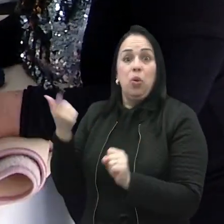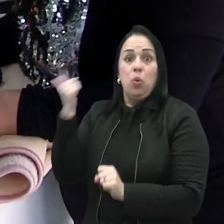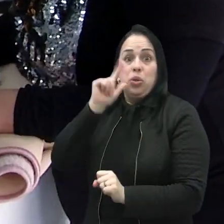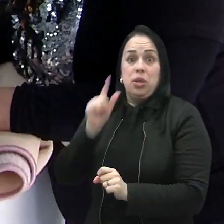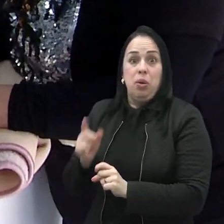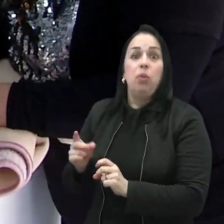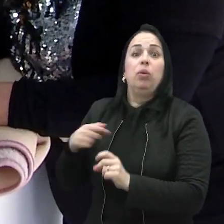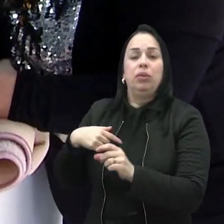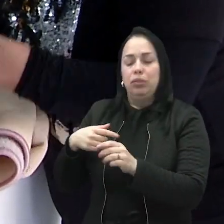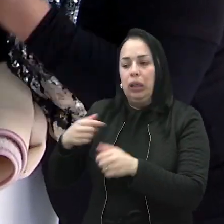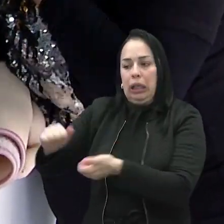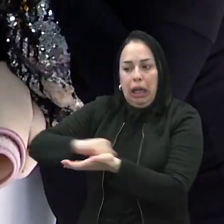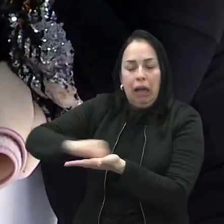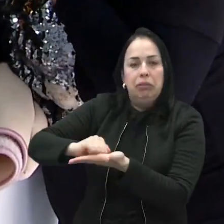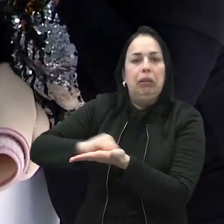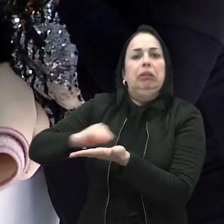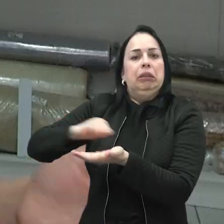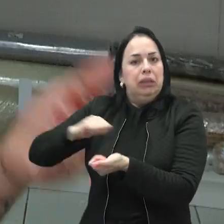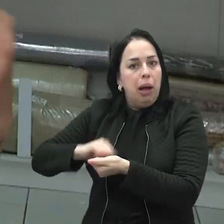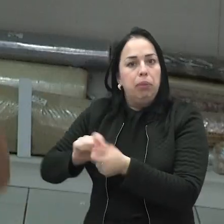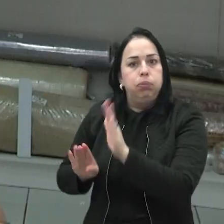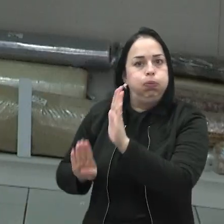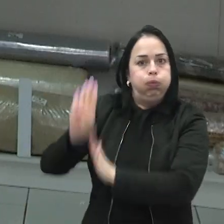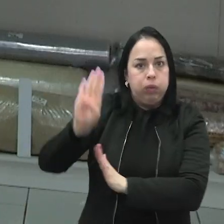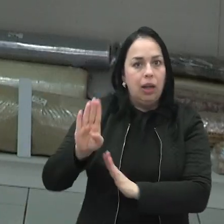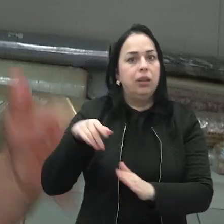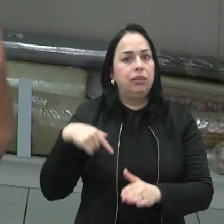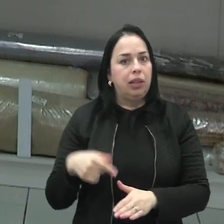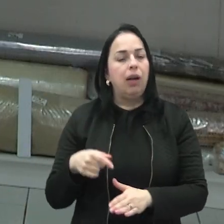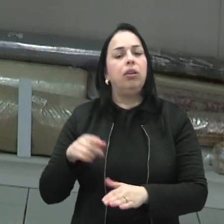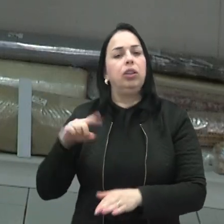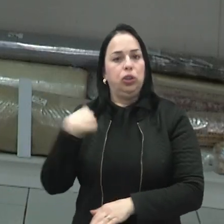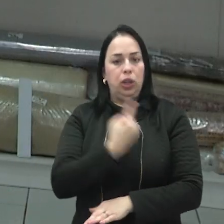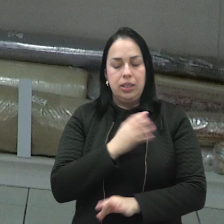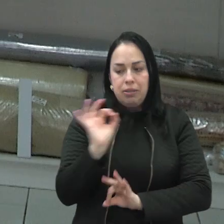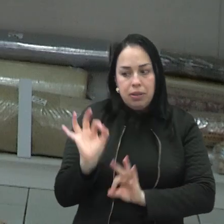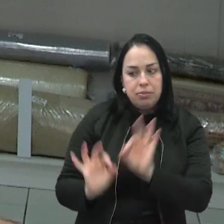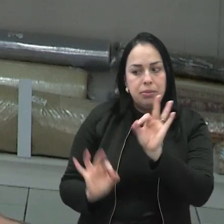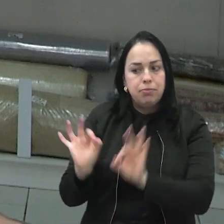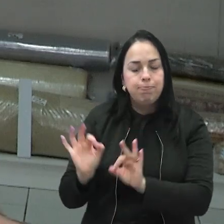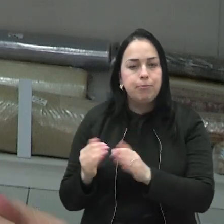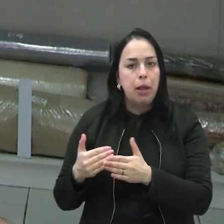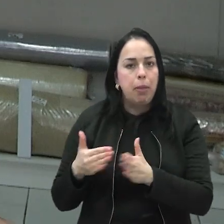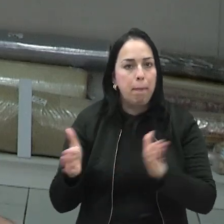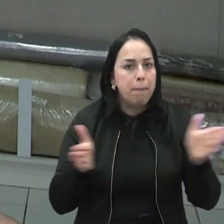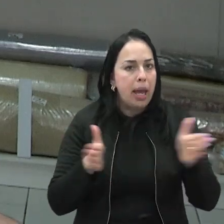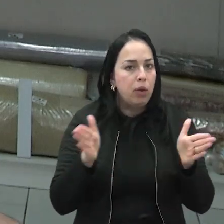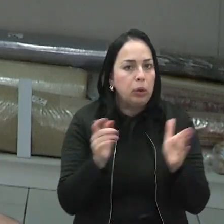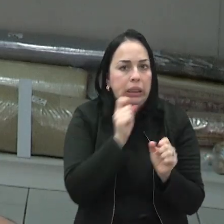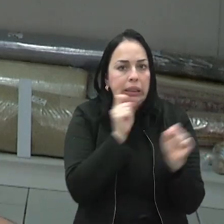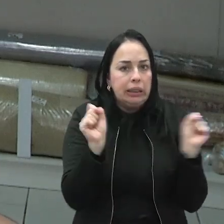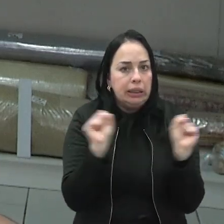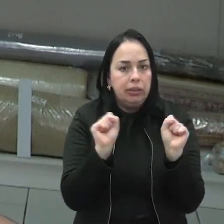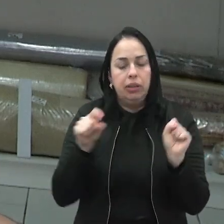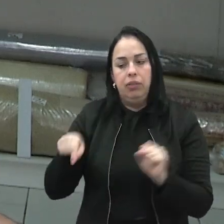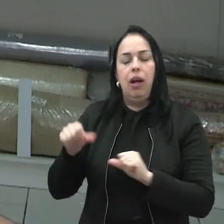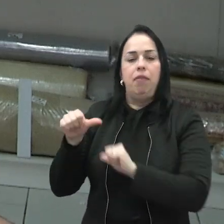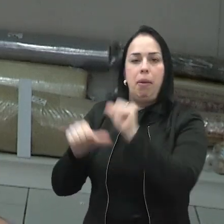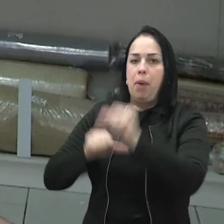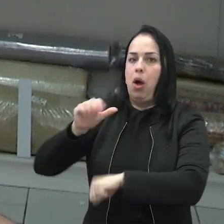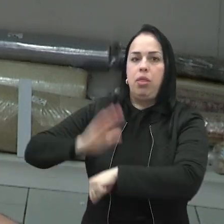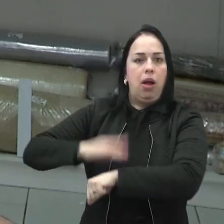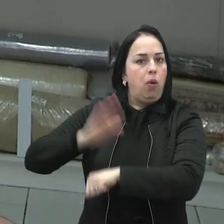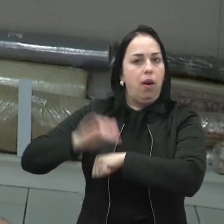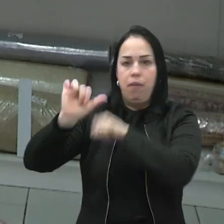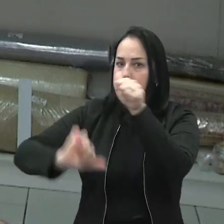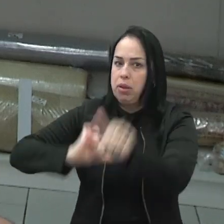literalmente aquece os negócios. A estufa está cheia, a produção está cheia, então a gente se organiza. Vai chegando perto de inverno, sempre